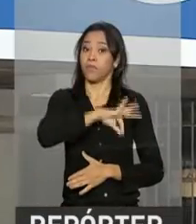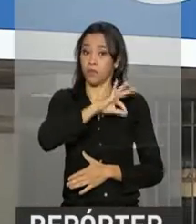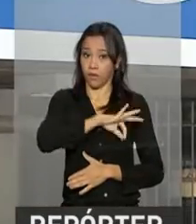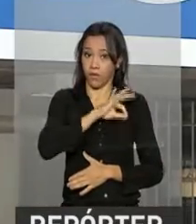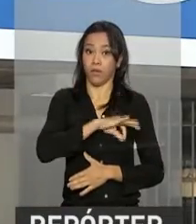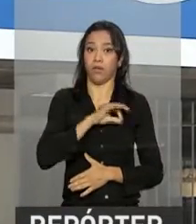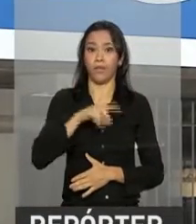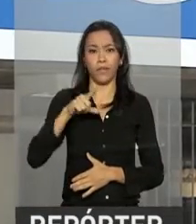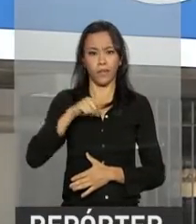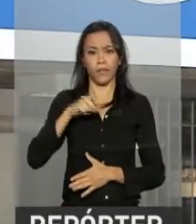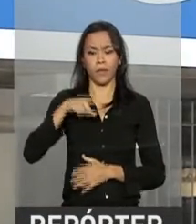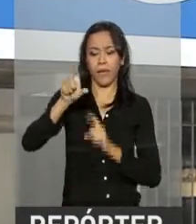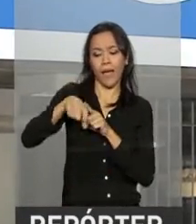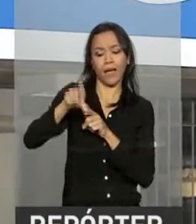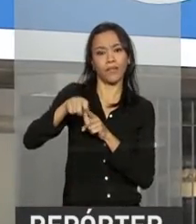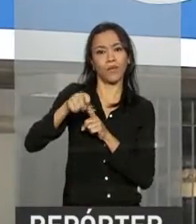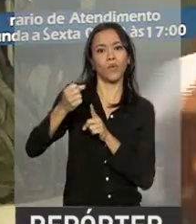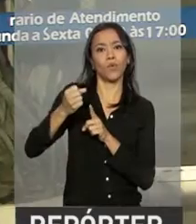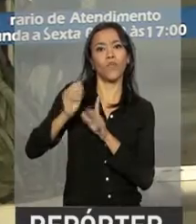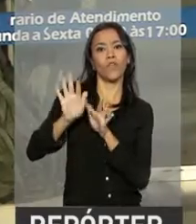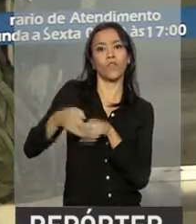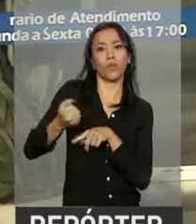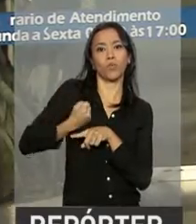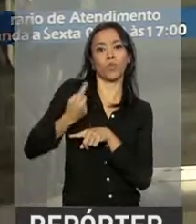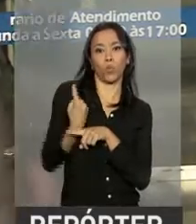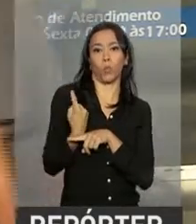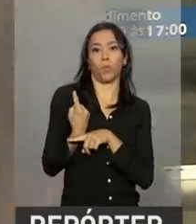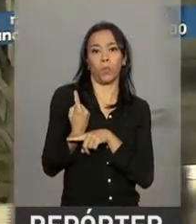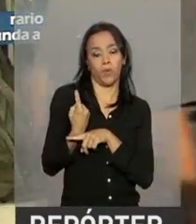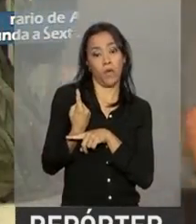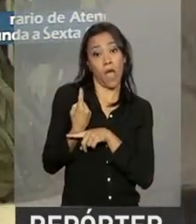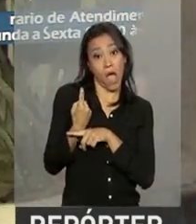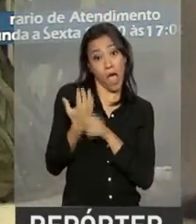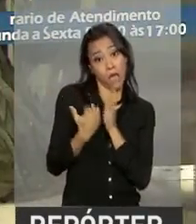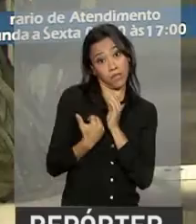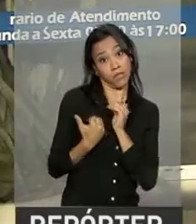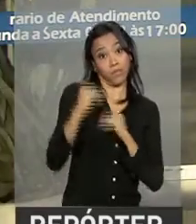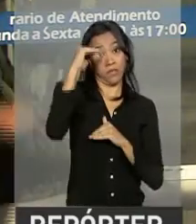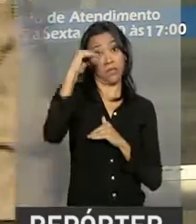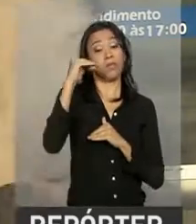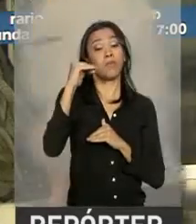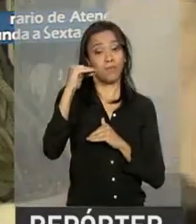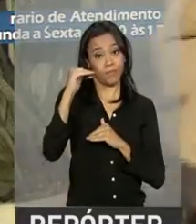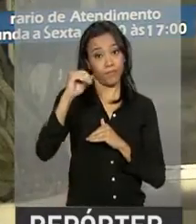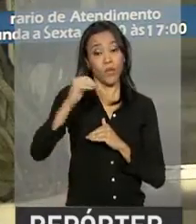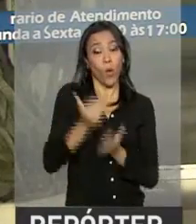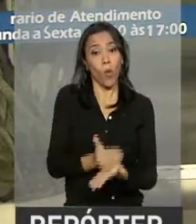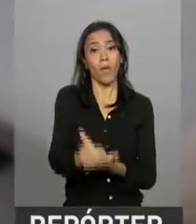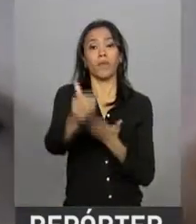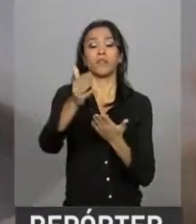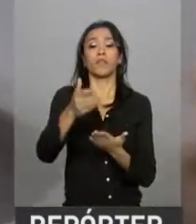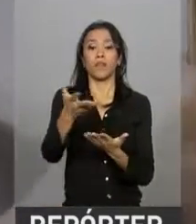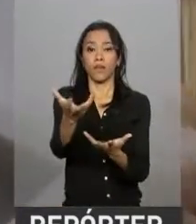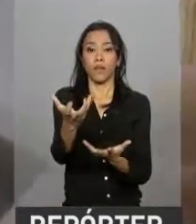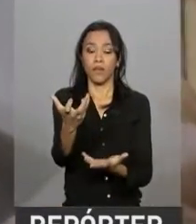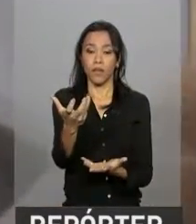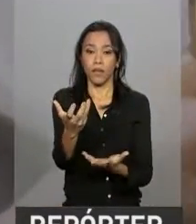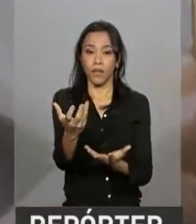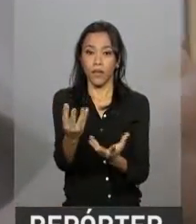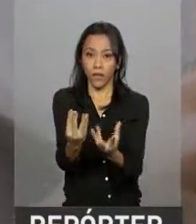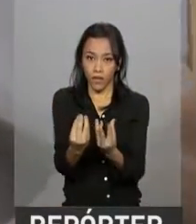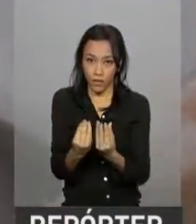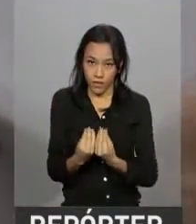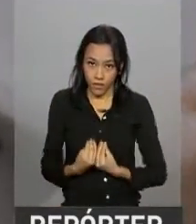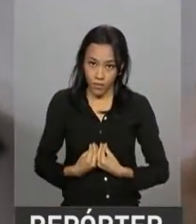e possuem cartão com final 1 já quem ganha acima do mínimo começa a receber a partir do primeiro do